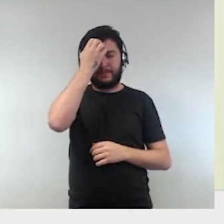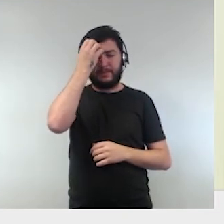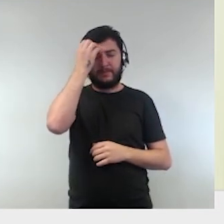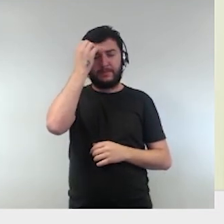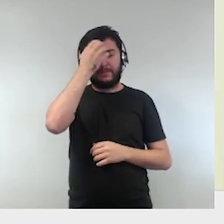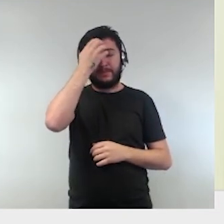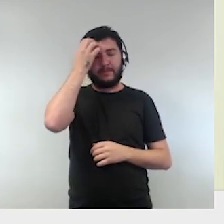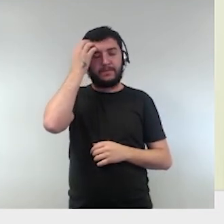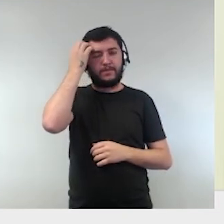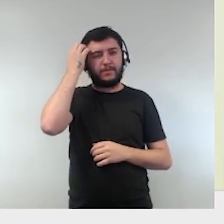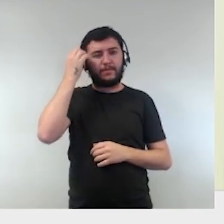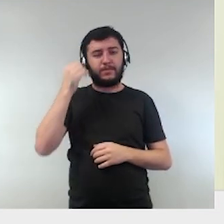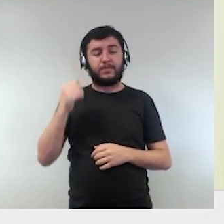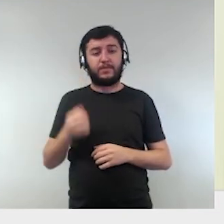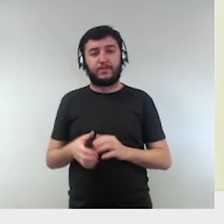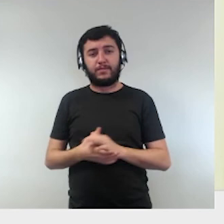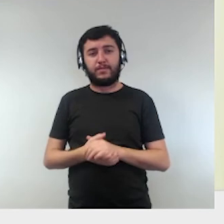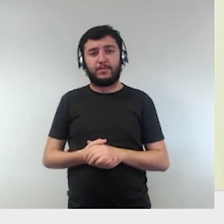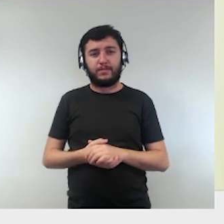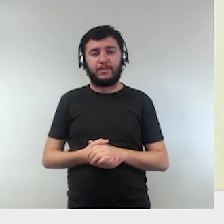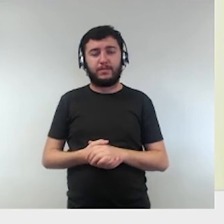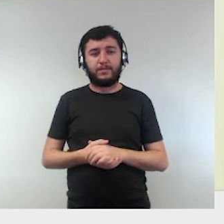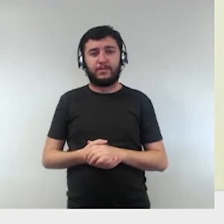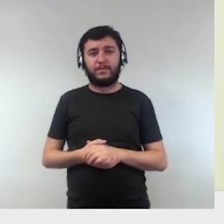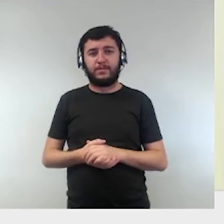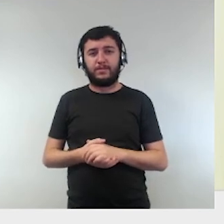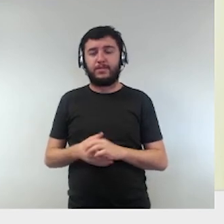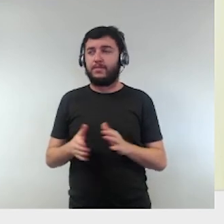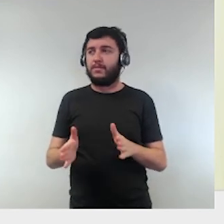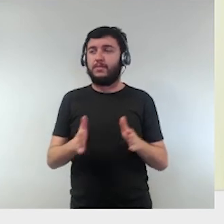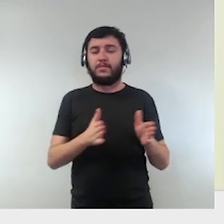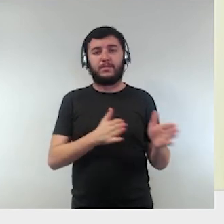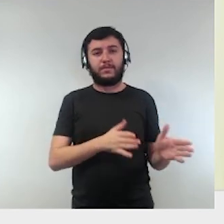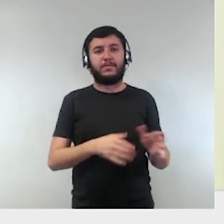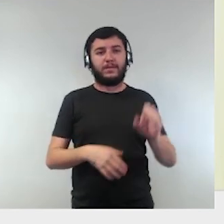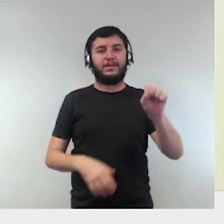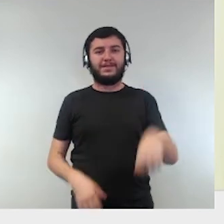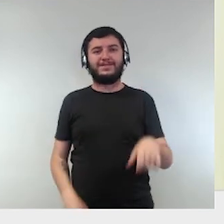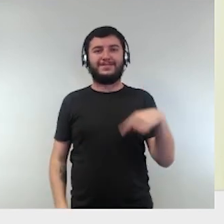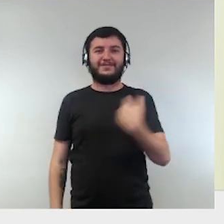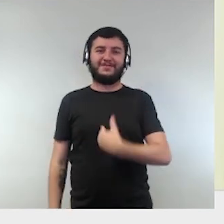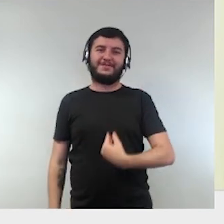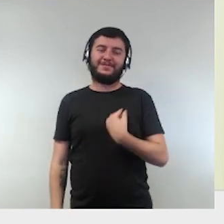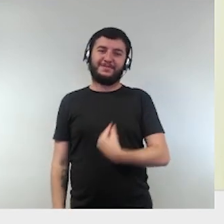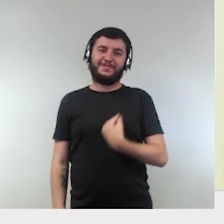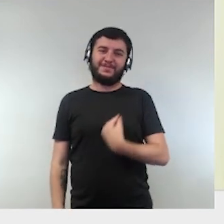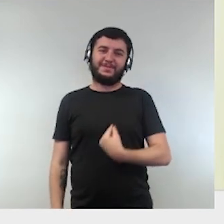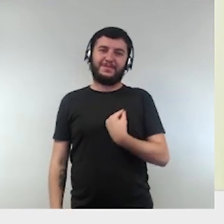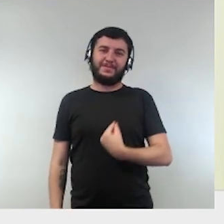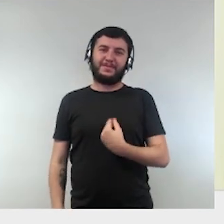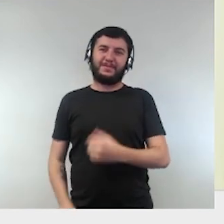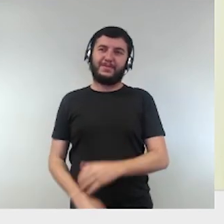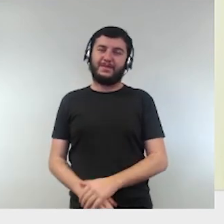Alô? Vocês estão me ouvindo? Pode prosseguir. Estamos sim, doutor. Pode prosseguir. Menos de